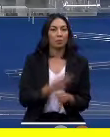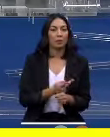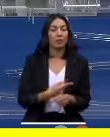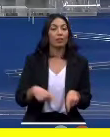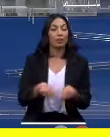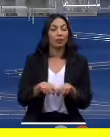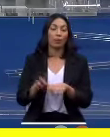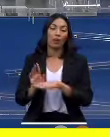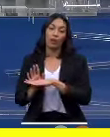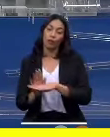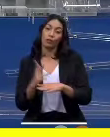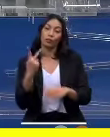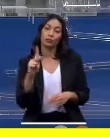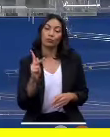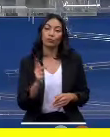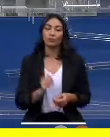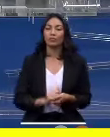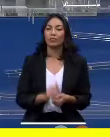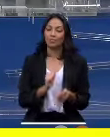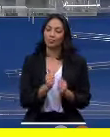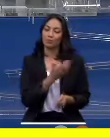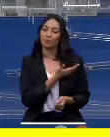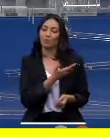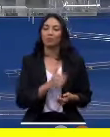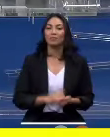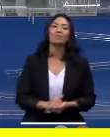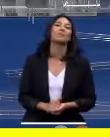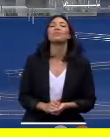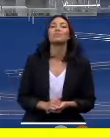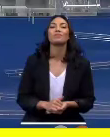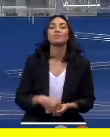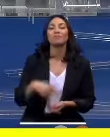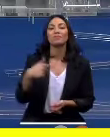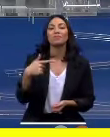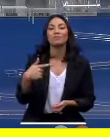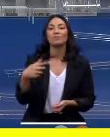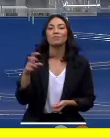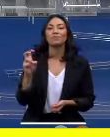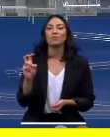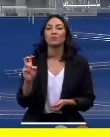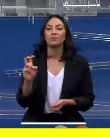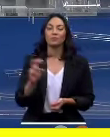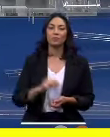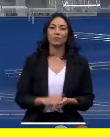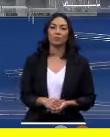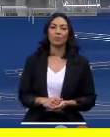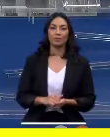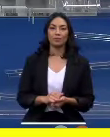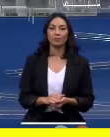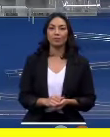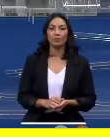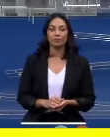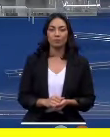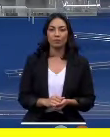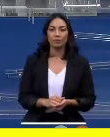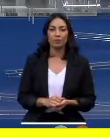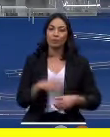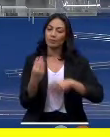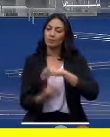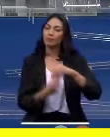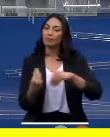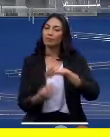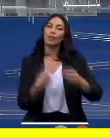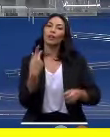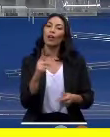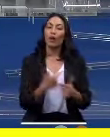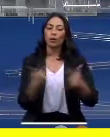ajuda o seu time do coração. Vem mais uma bola sorteada, é 75. Bola 75. Globo